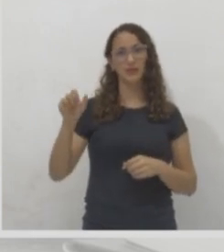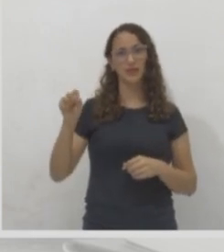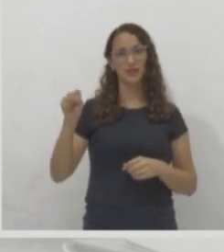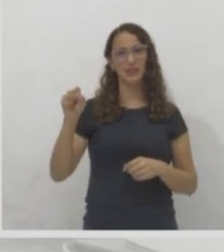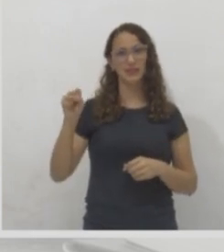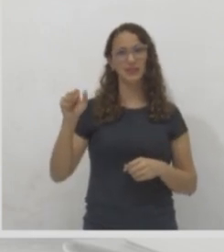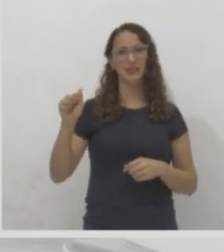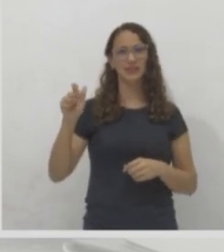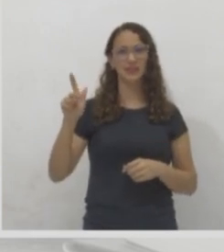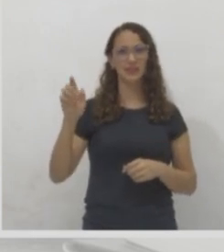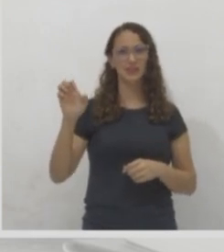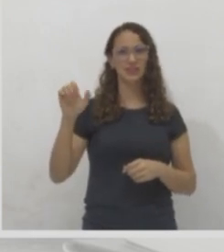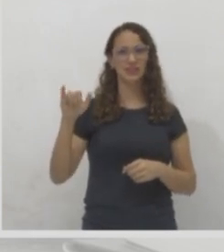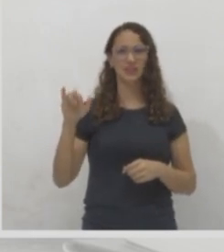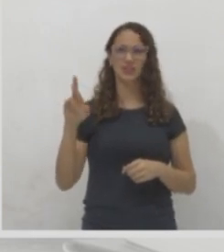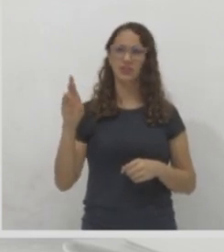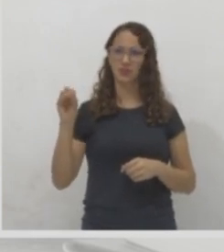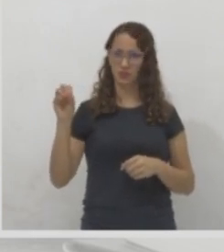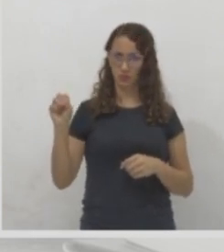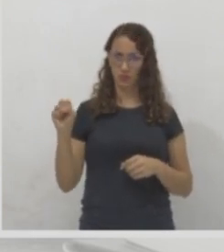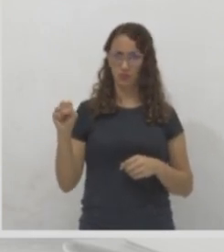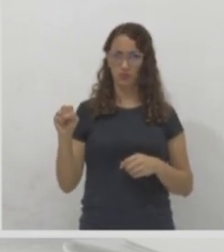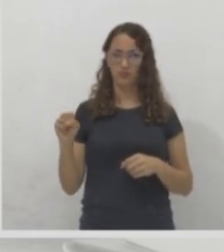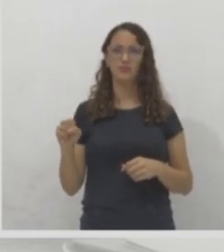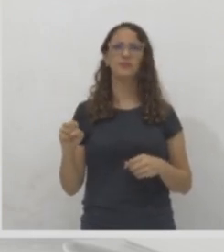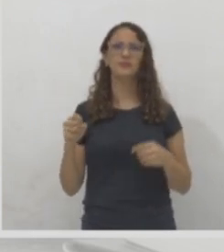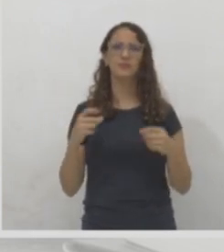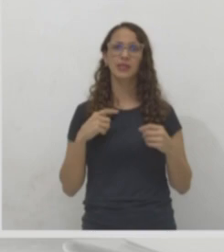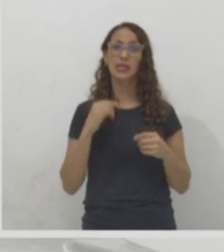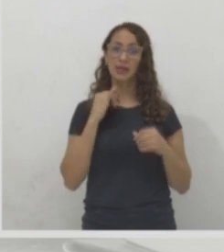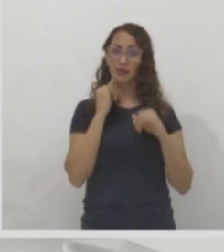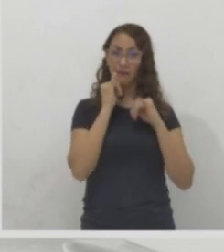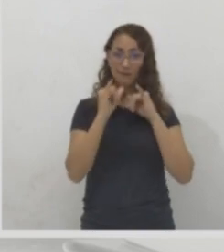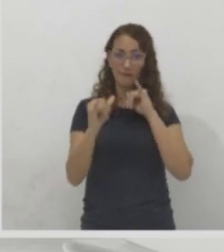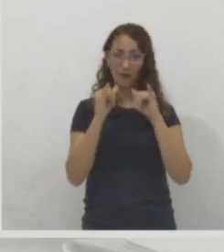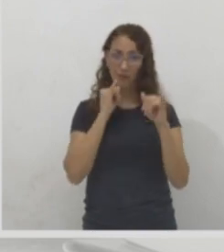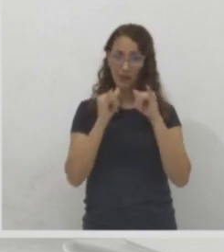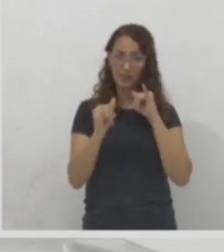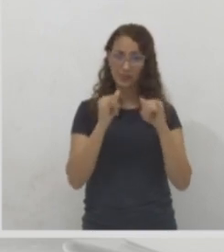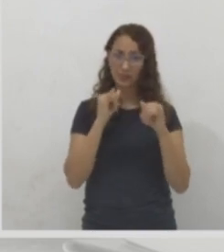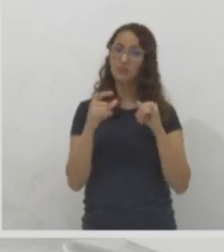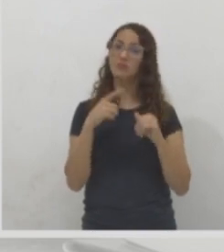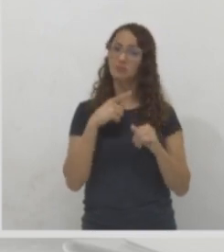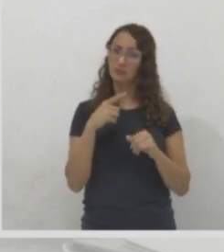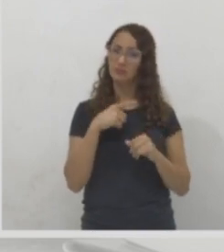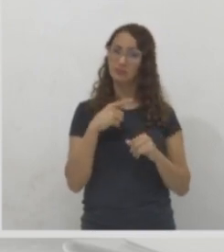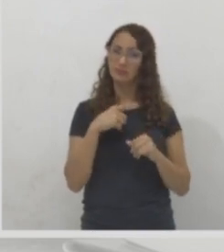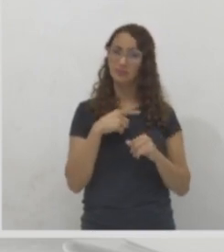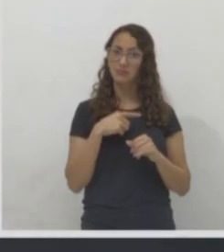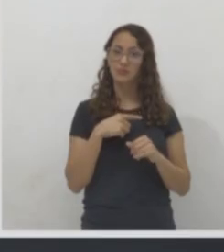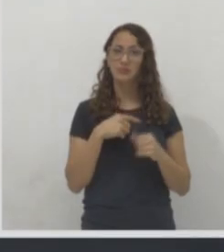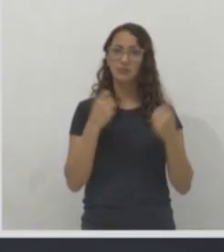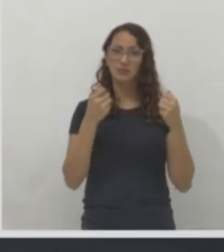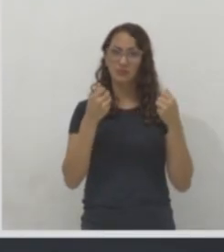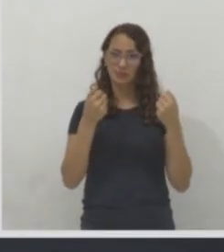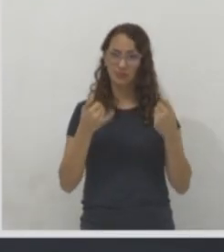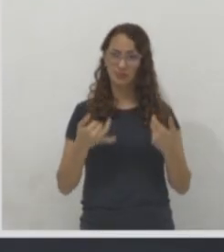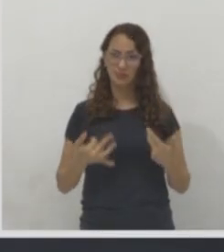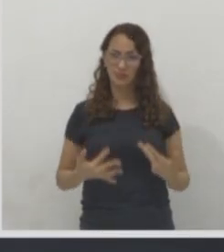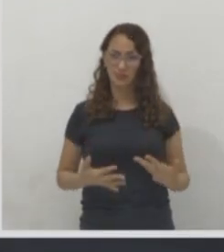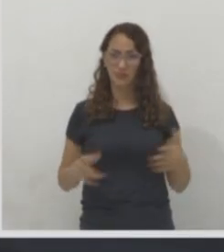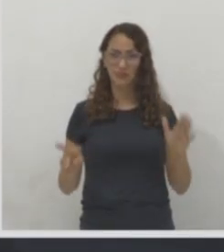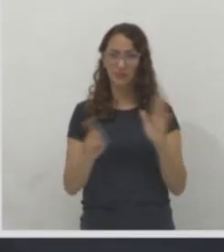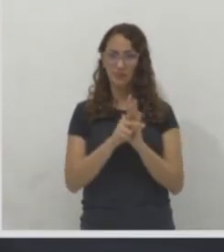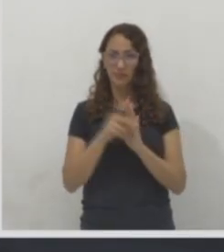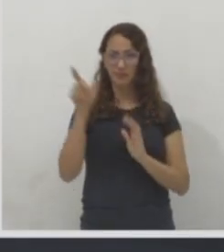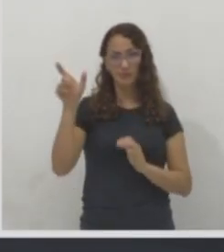certo? Eu tenho uma informação para falar, uma característica